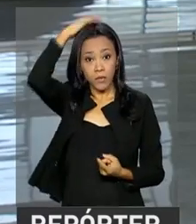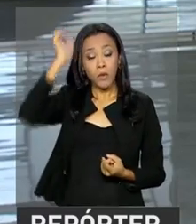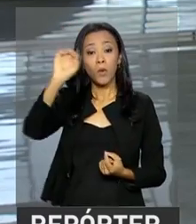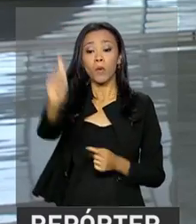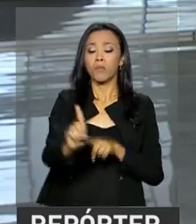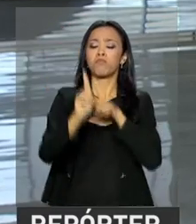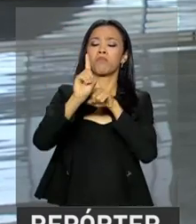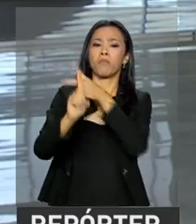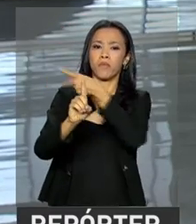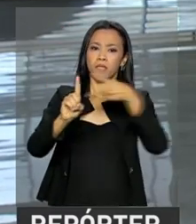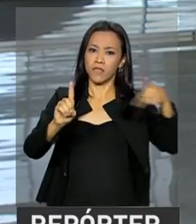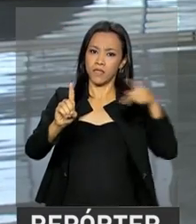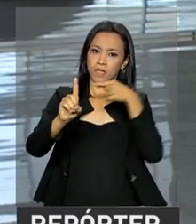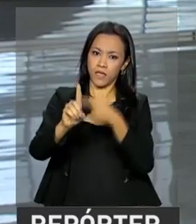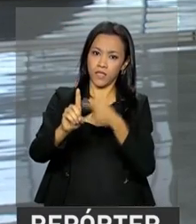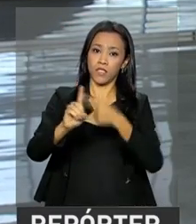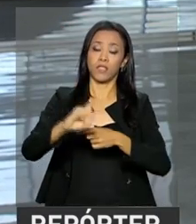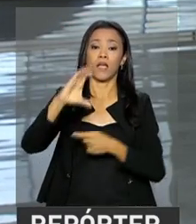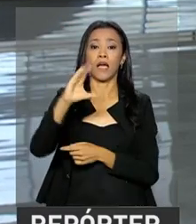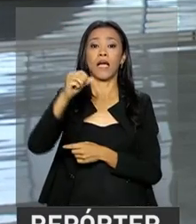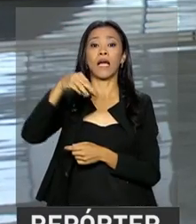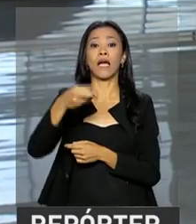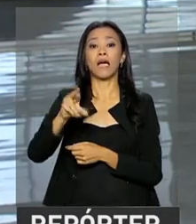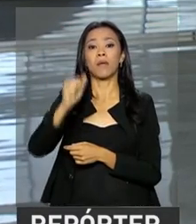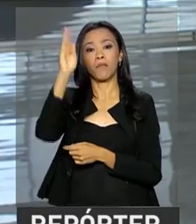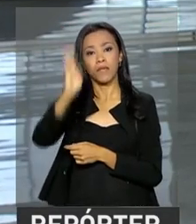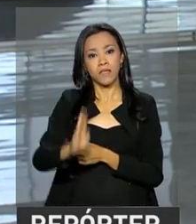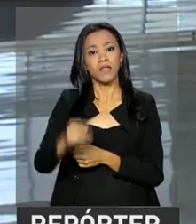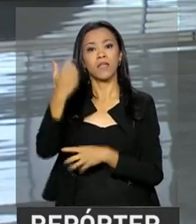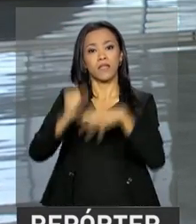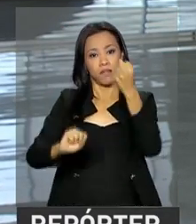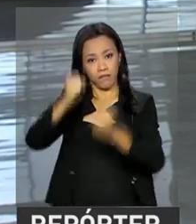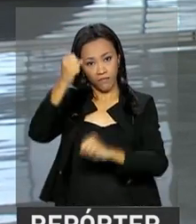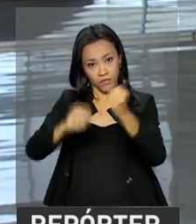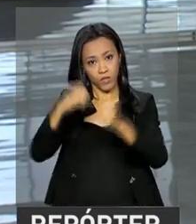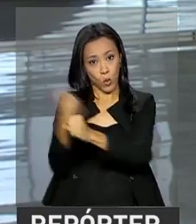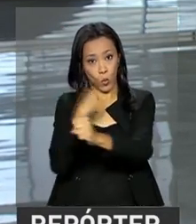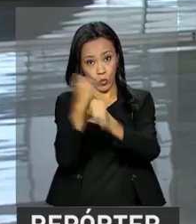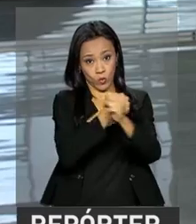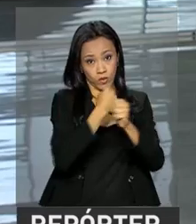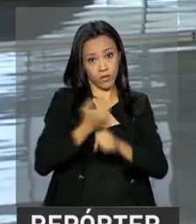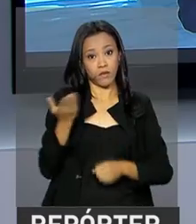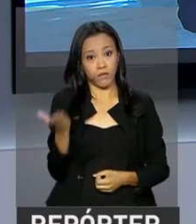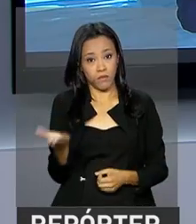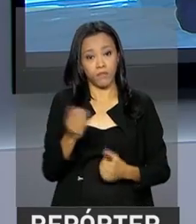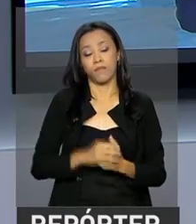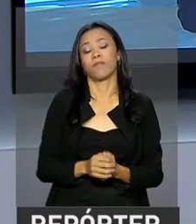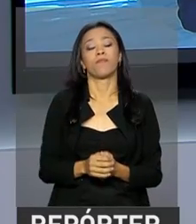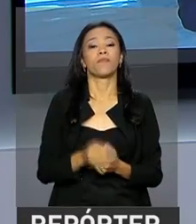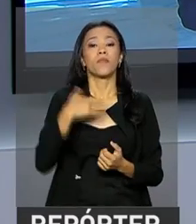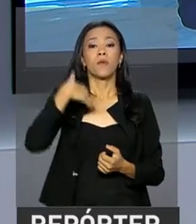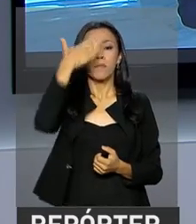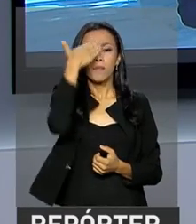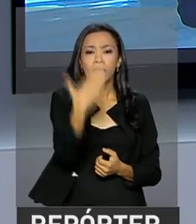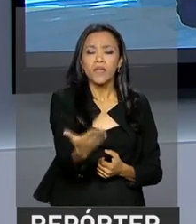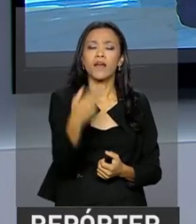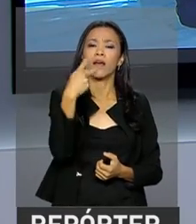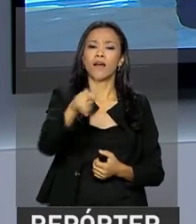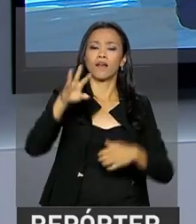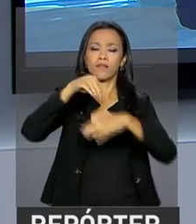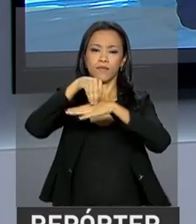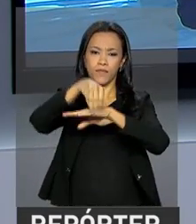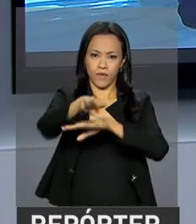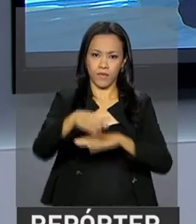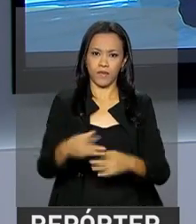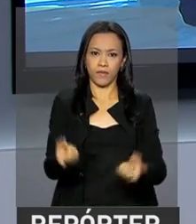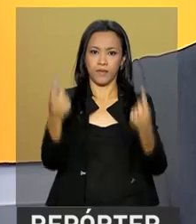Câmara brasileira da indústria da construção José Carlos Rodrigues Martins Leandro é com você OK tá ISS Obrigado pelas suas informações aí no